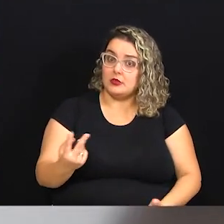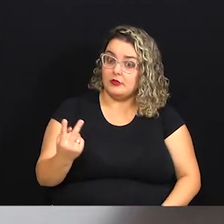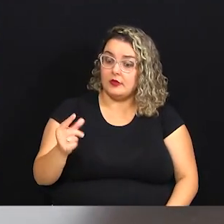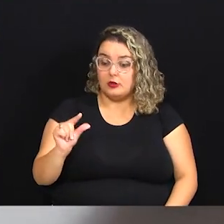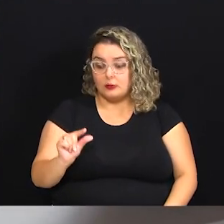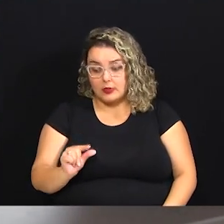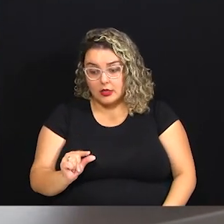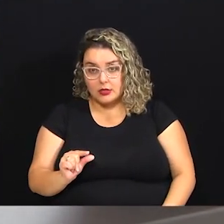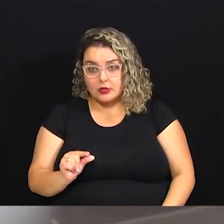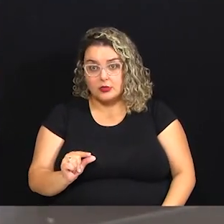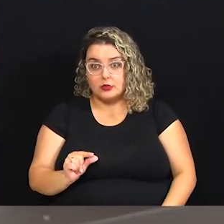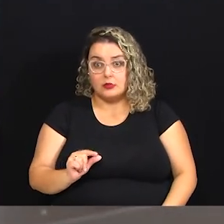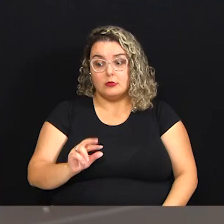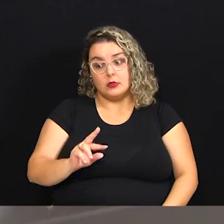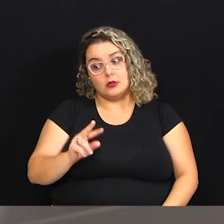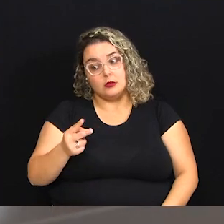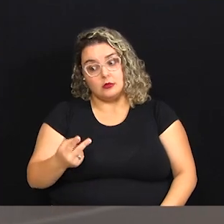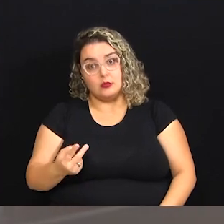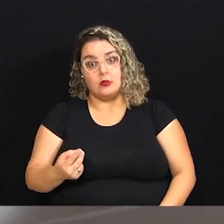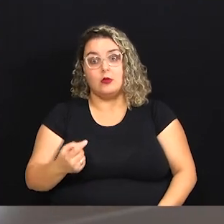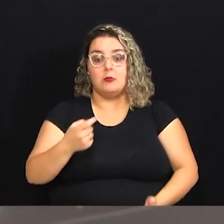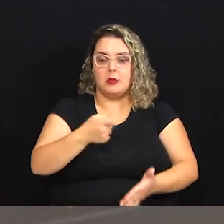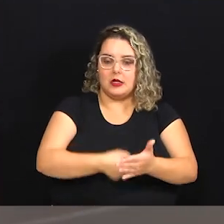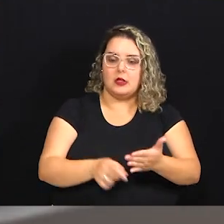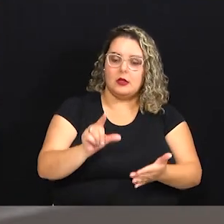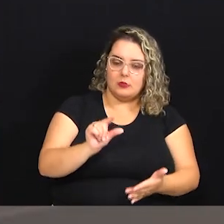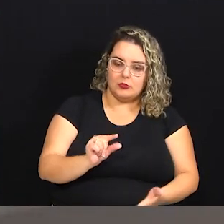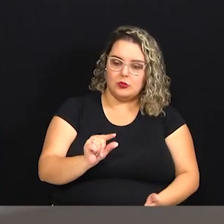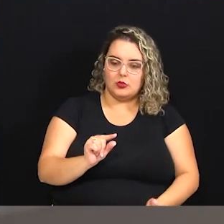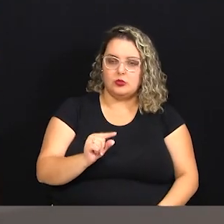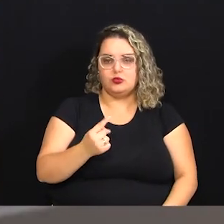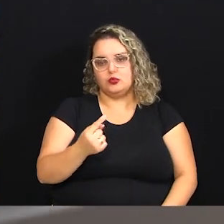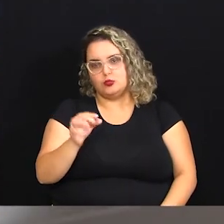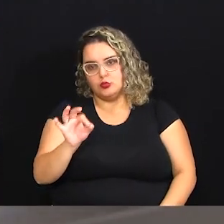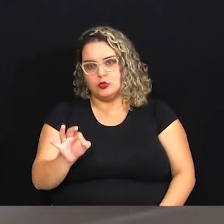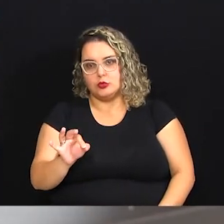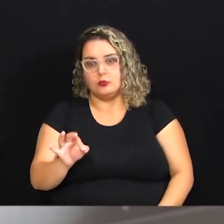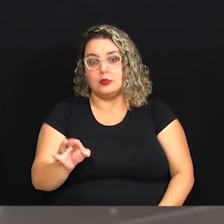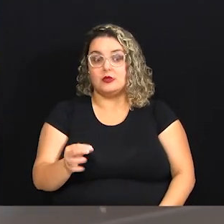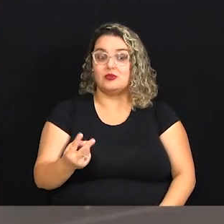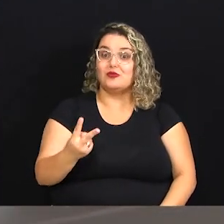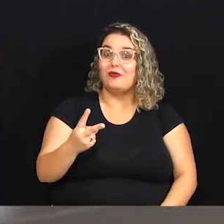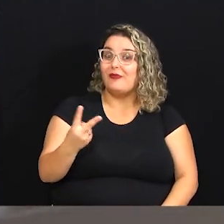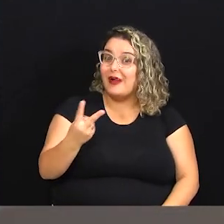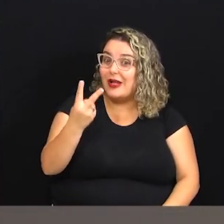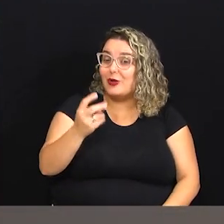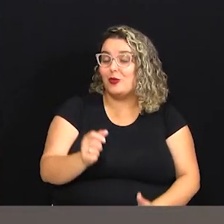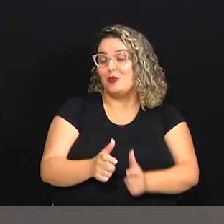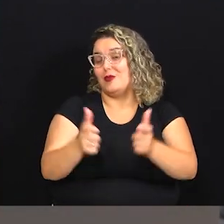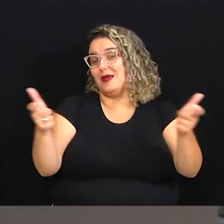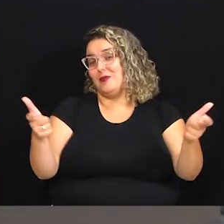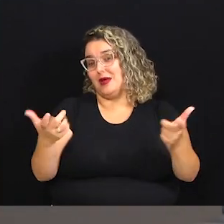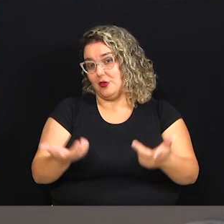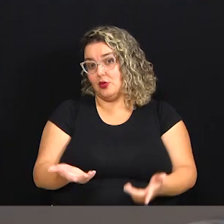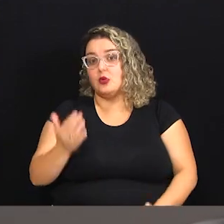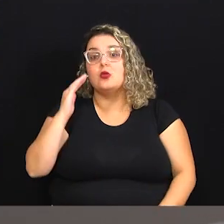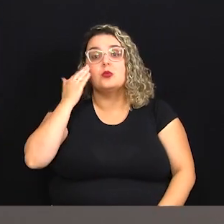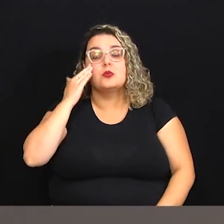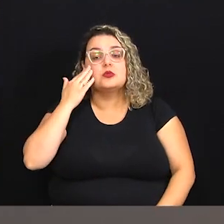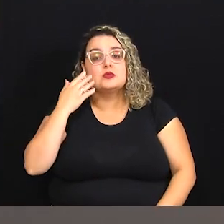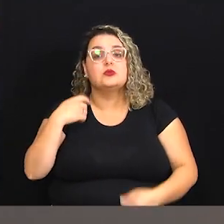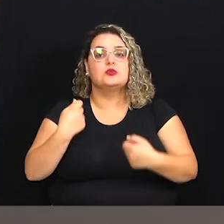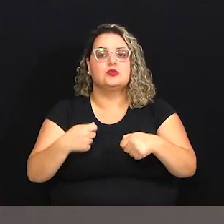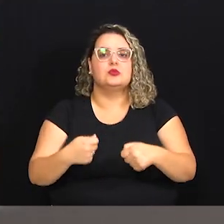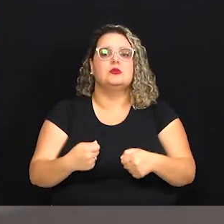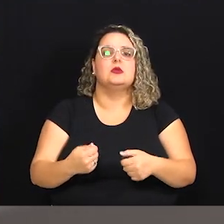eu tenho num valor muito baixo. Em contrapartida, eu tenho uma taxa menor de 1%, num valor muito alto. Então, eu preciso entender quais são as